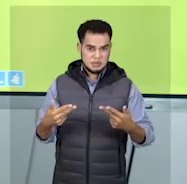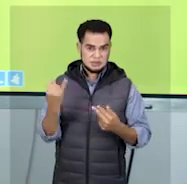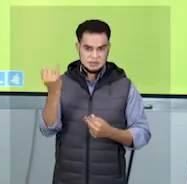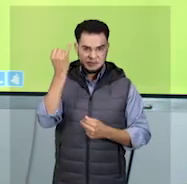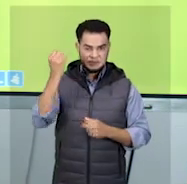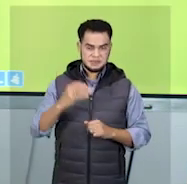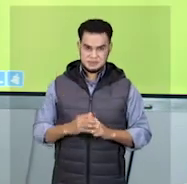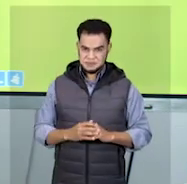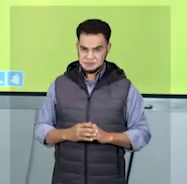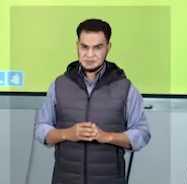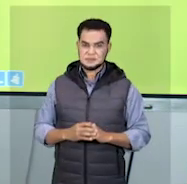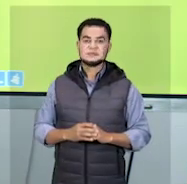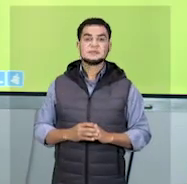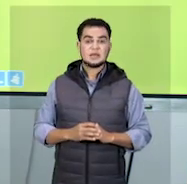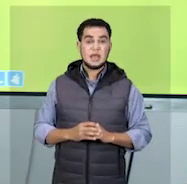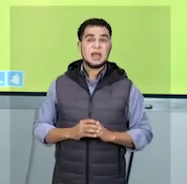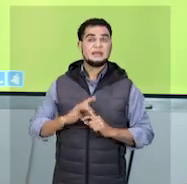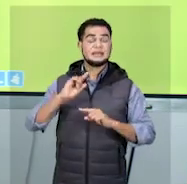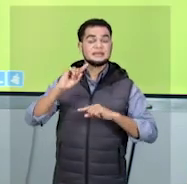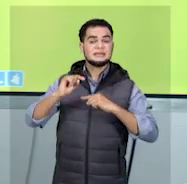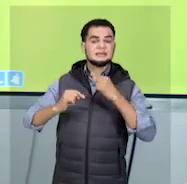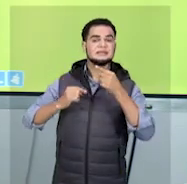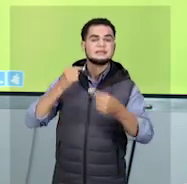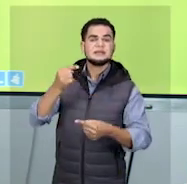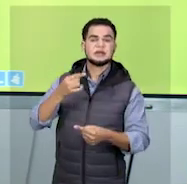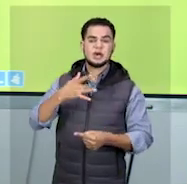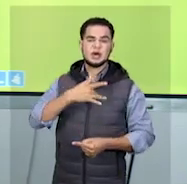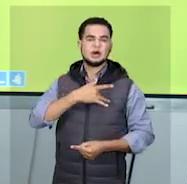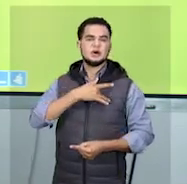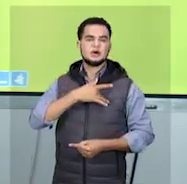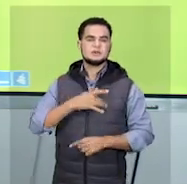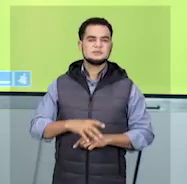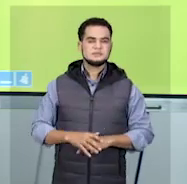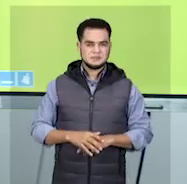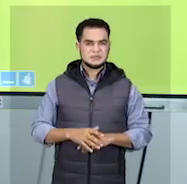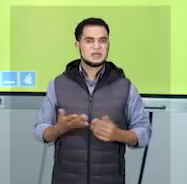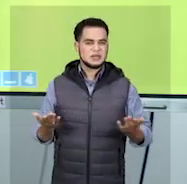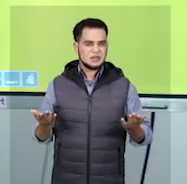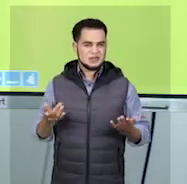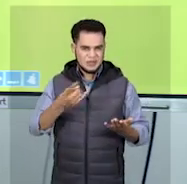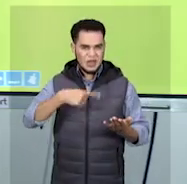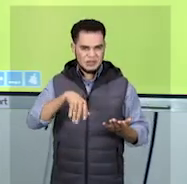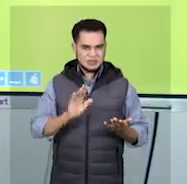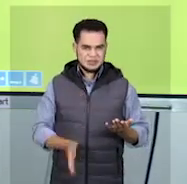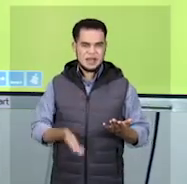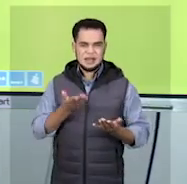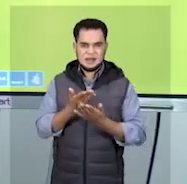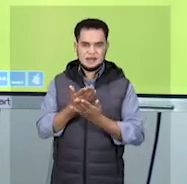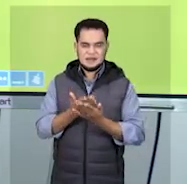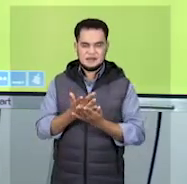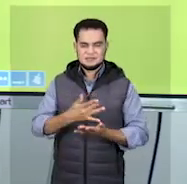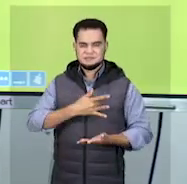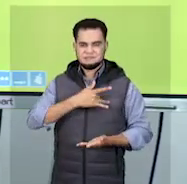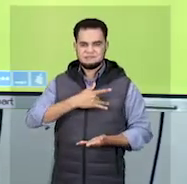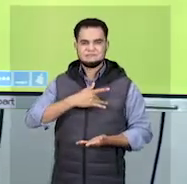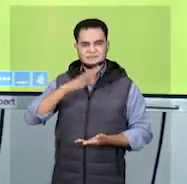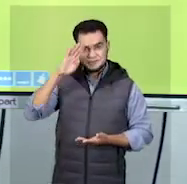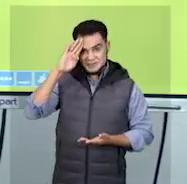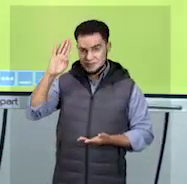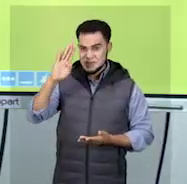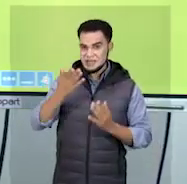ele vem depois do romantismo, então nós já estudamos o romantismo principalmente nas